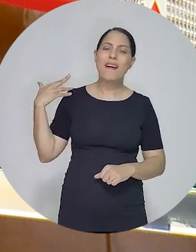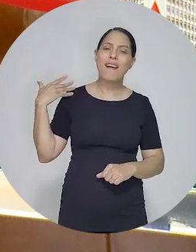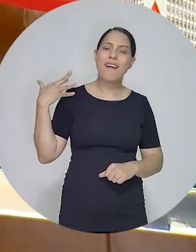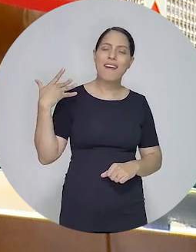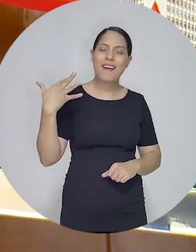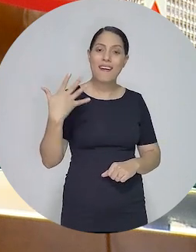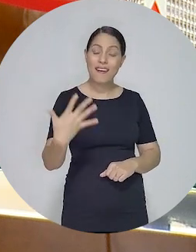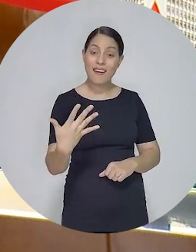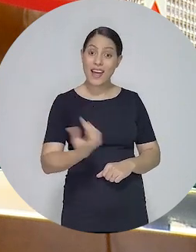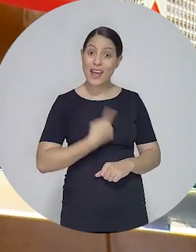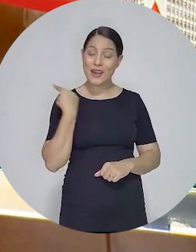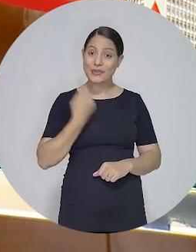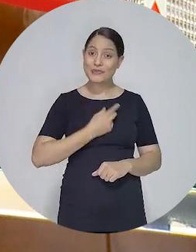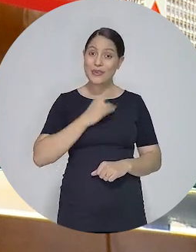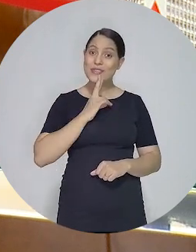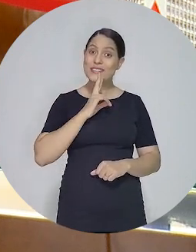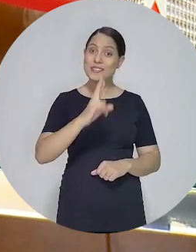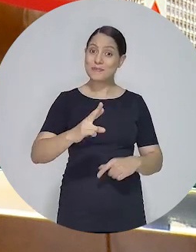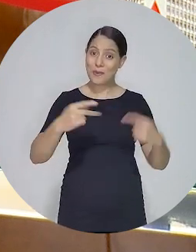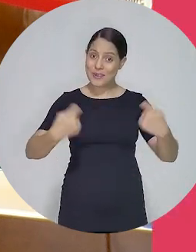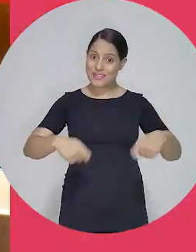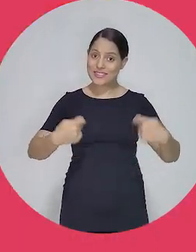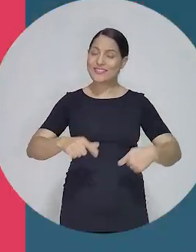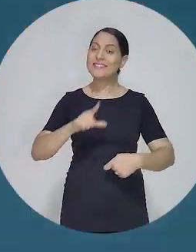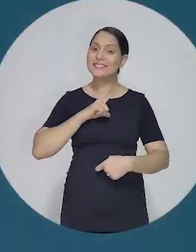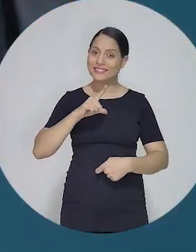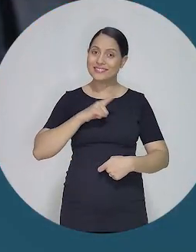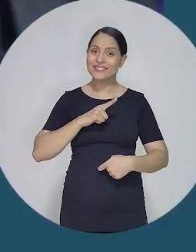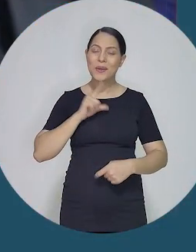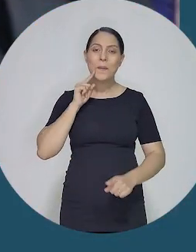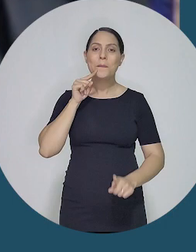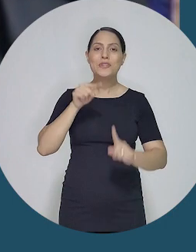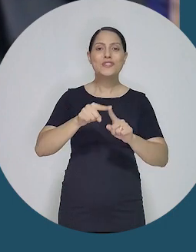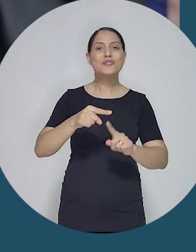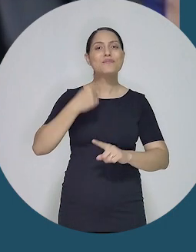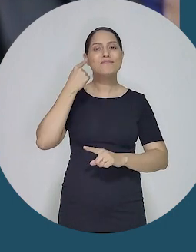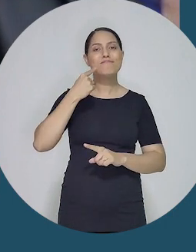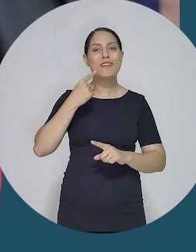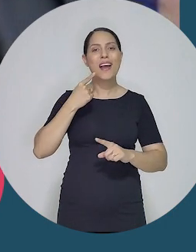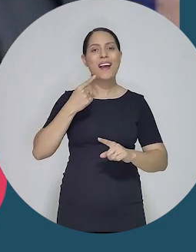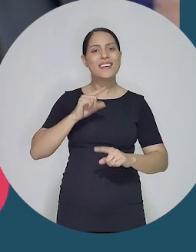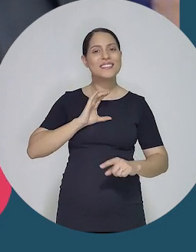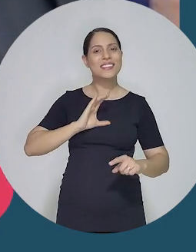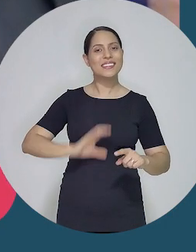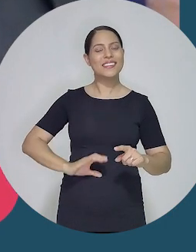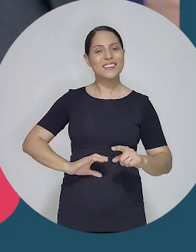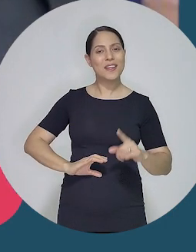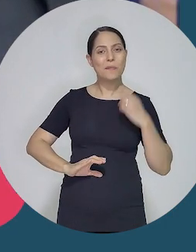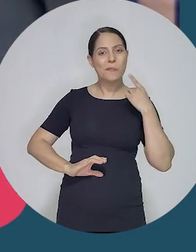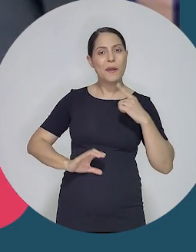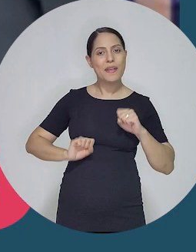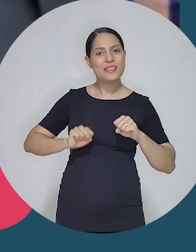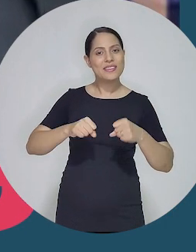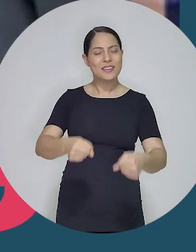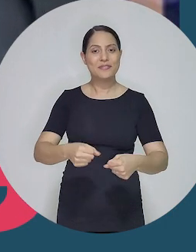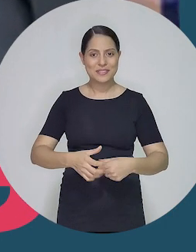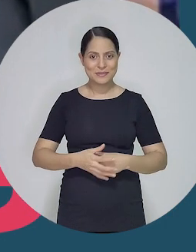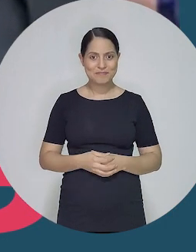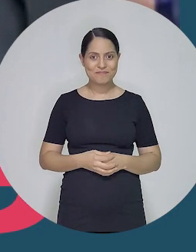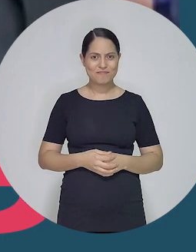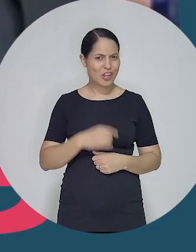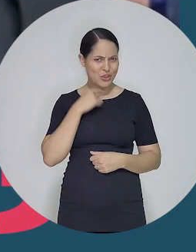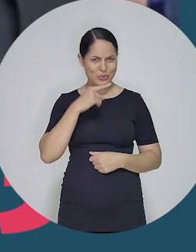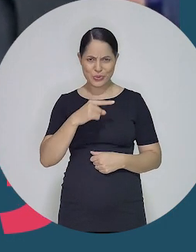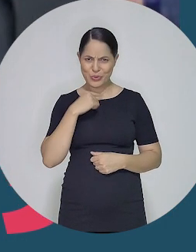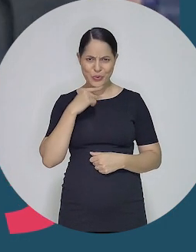histórico, temos as respostas necessárias da OAB na defesa da advocacia e da